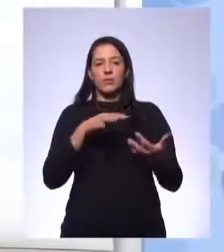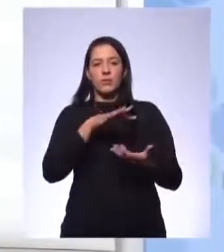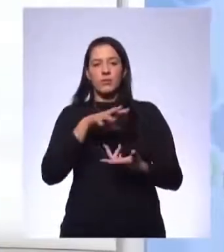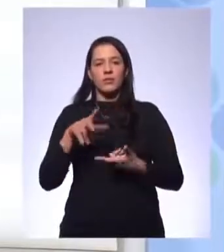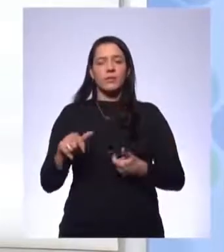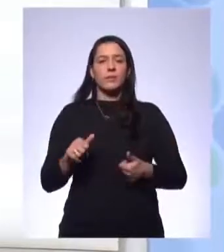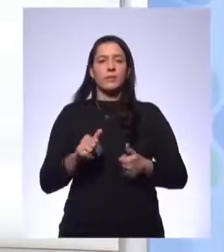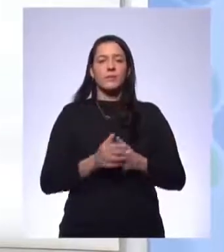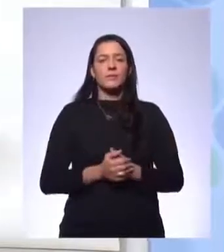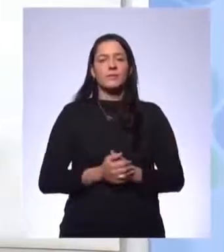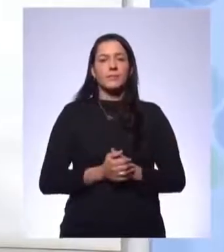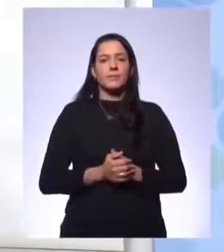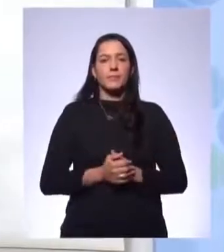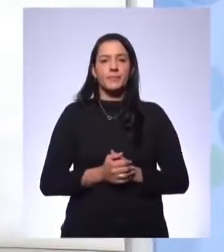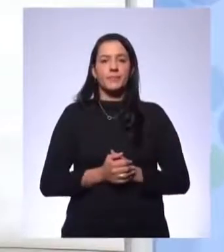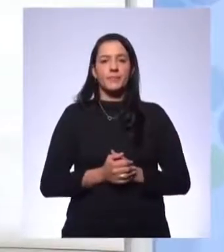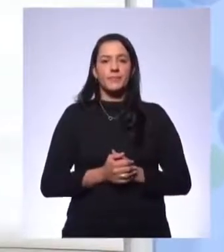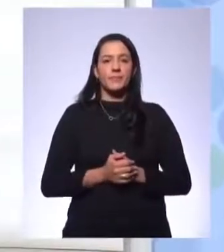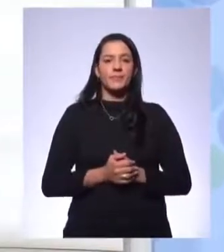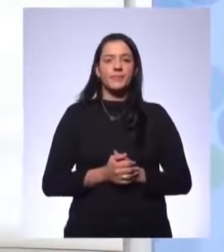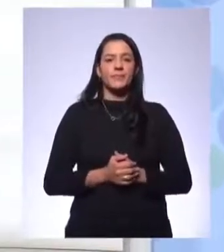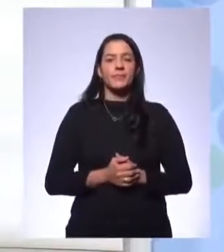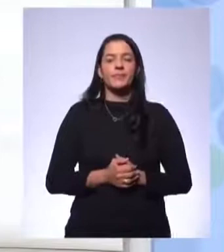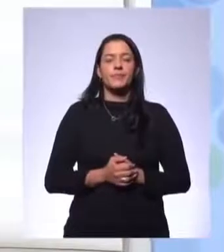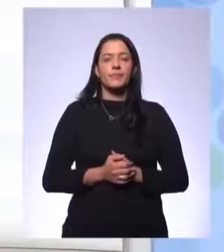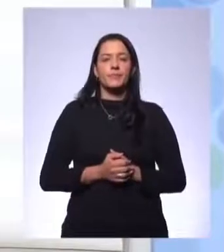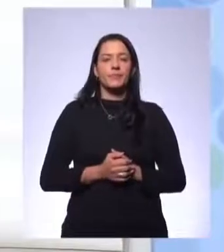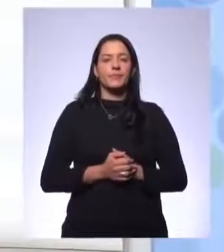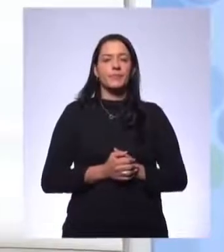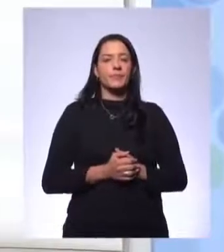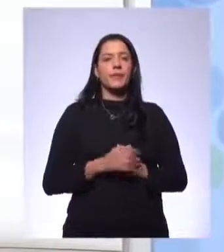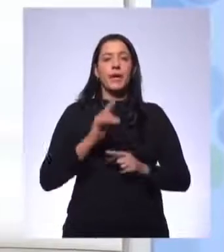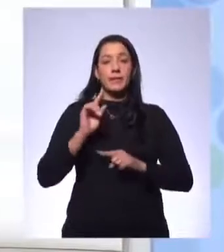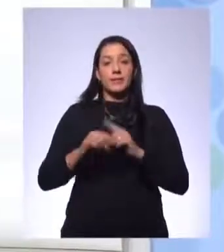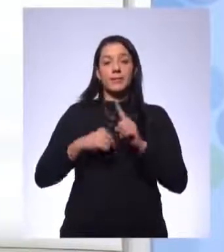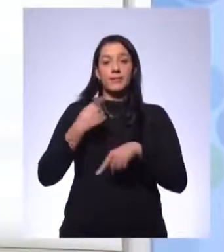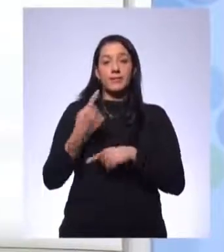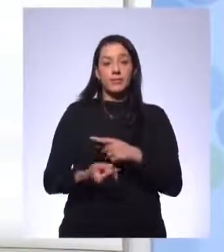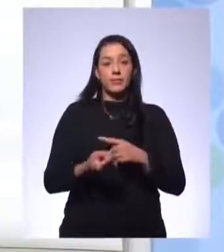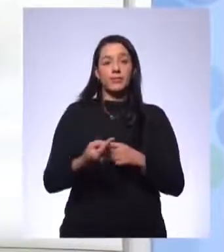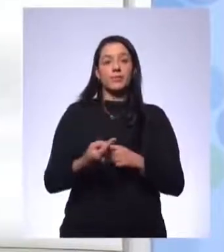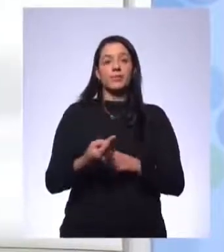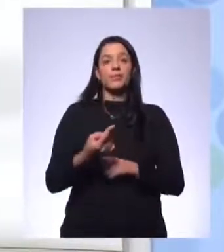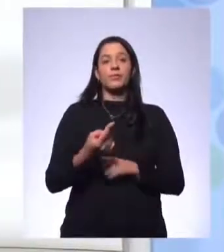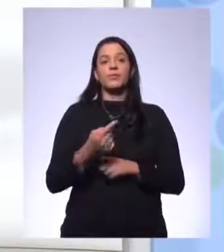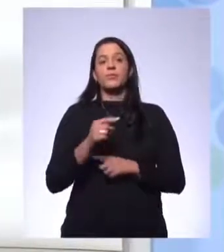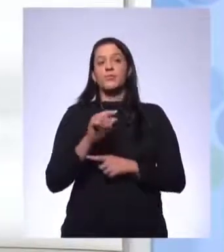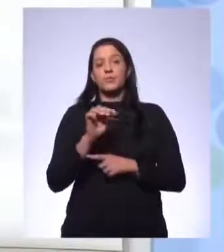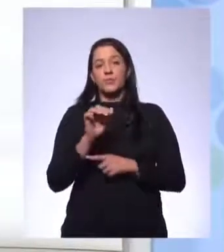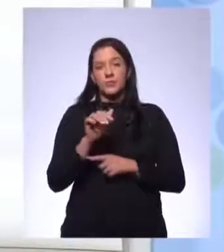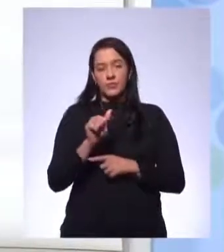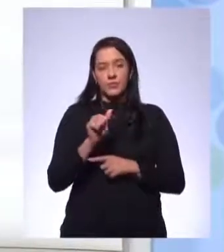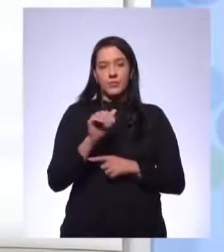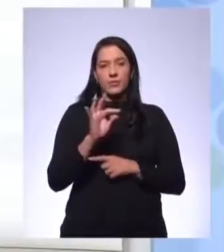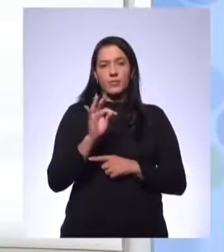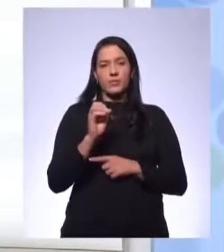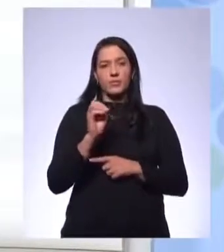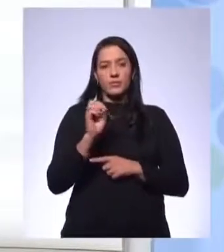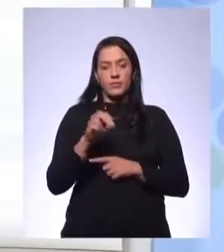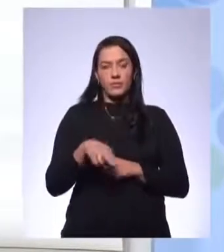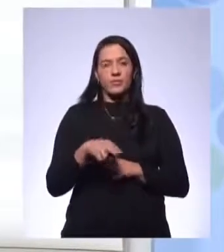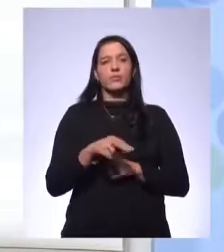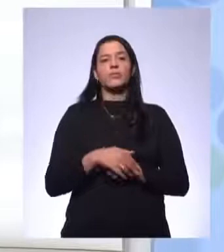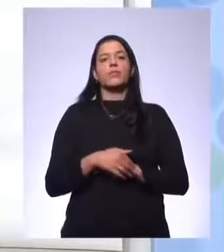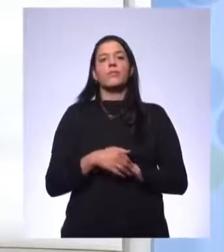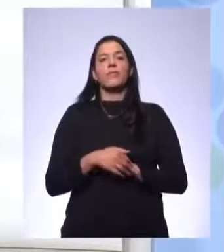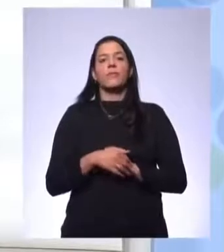matéria. Então, é uma das primeiras coisas que foram criadas depois do átomo, depois o elétron e os elementos do núcleo lá.